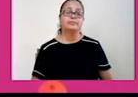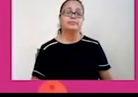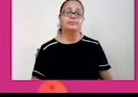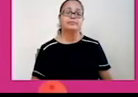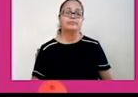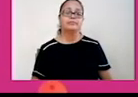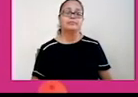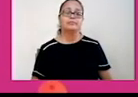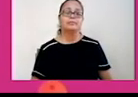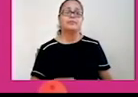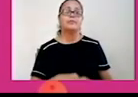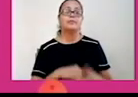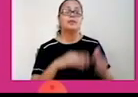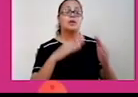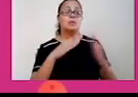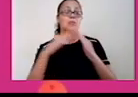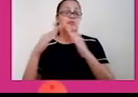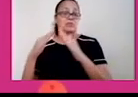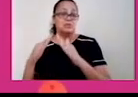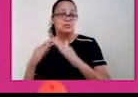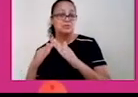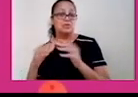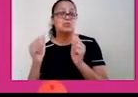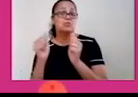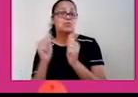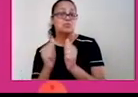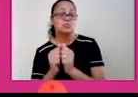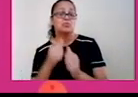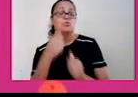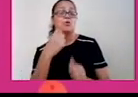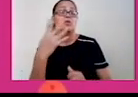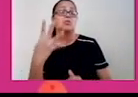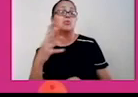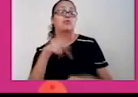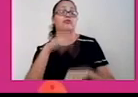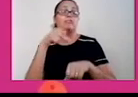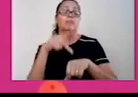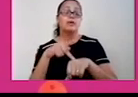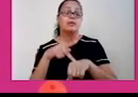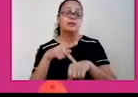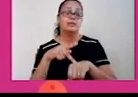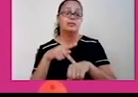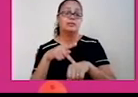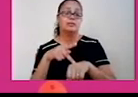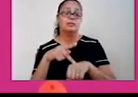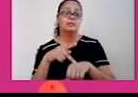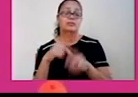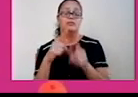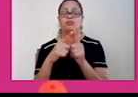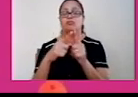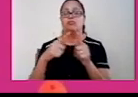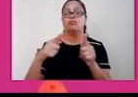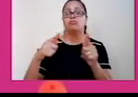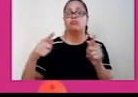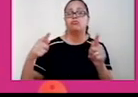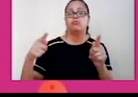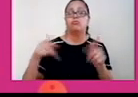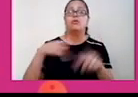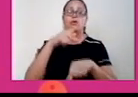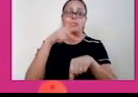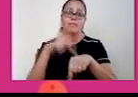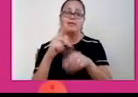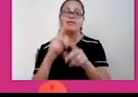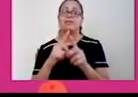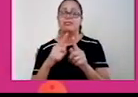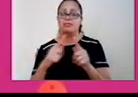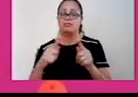Tem uma relação de vizinhança com mais de 14 países. Essa grande extensão territorial, né, por ser um país grande, faz com que